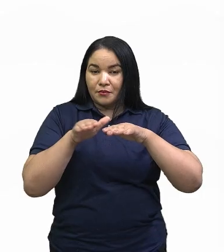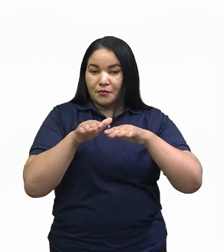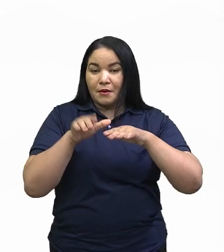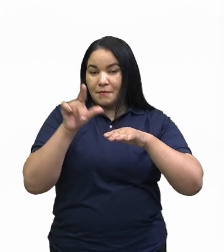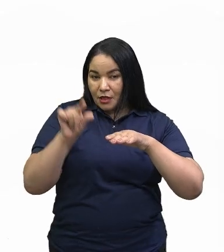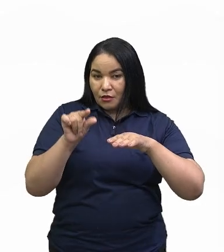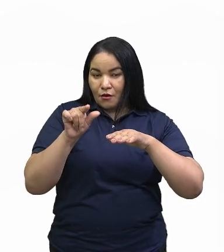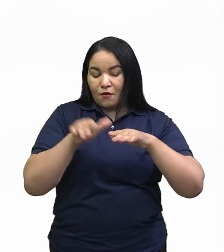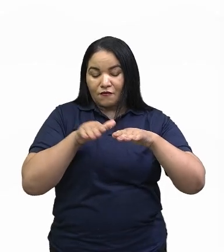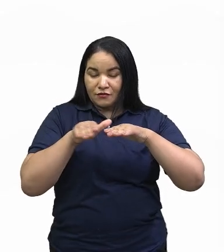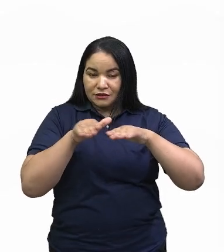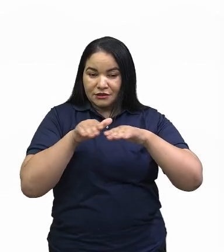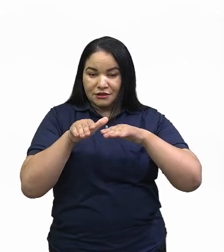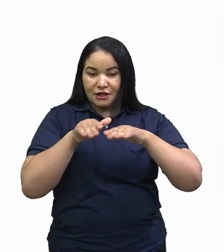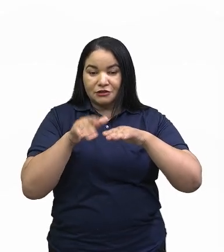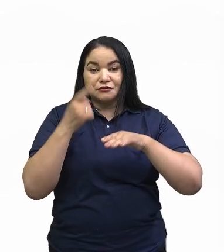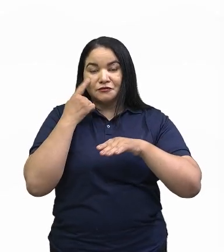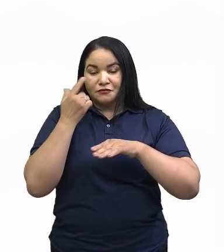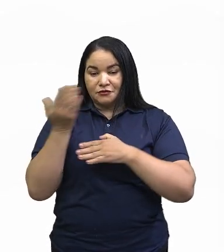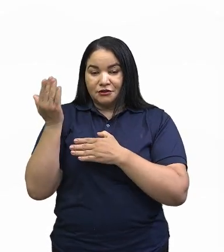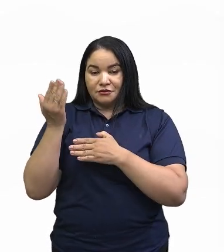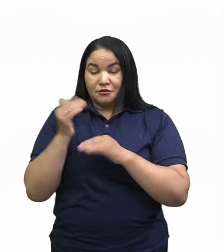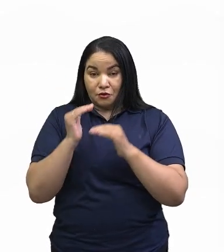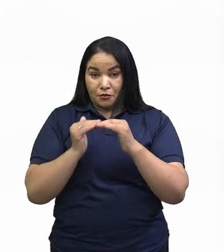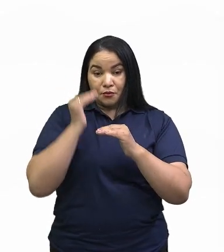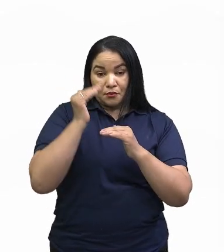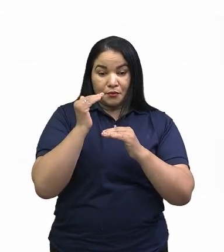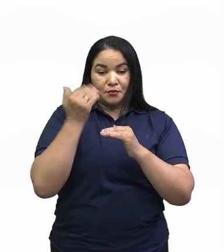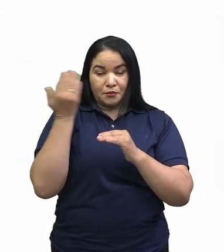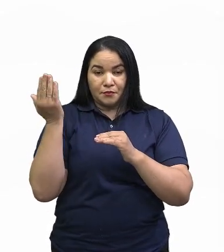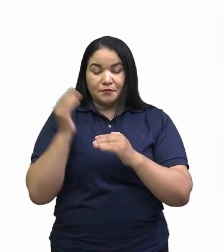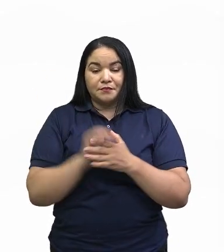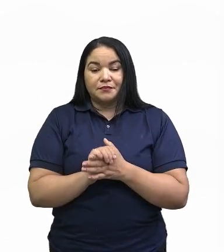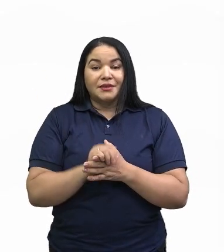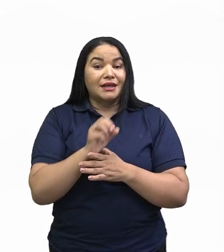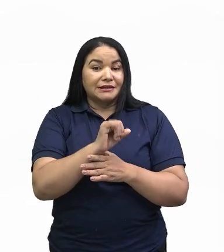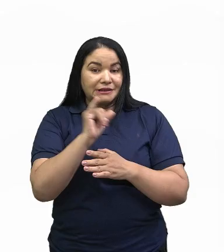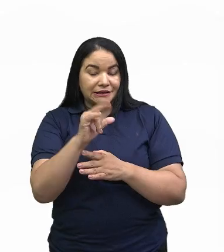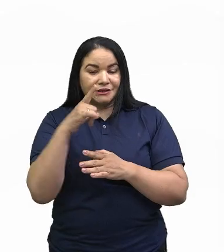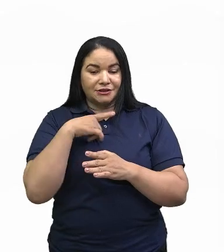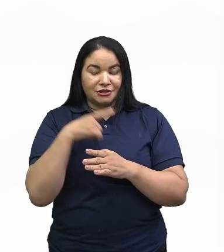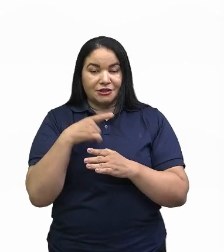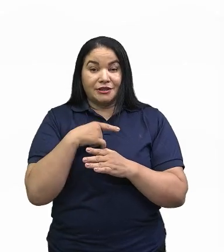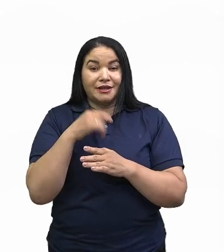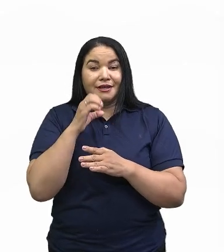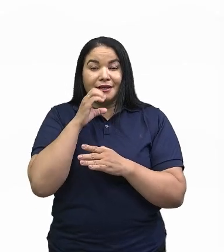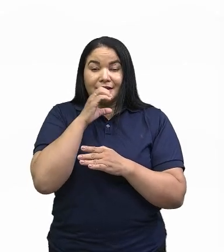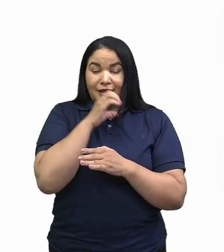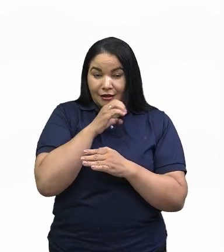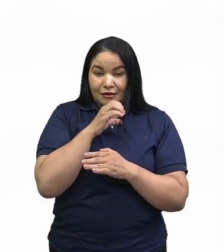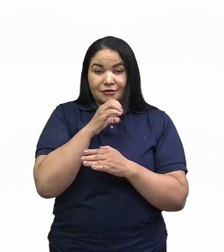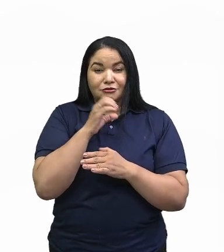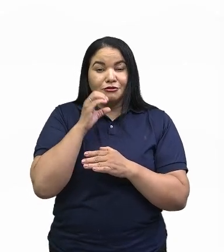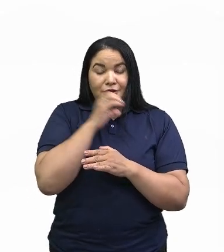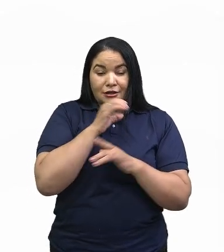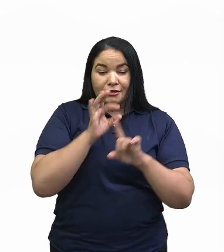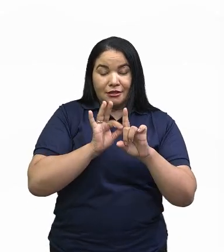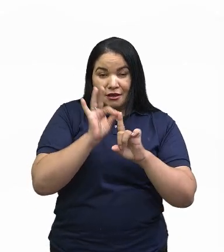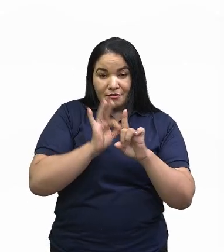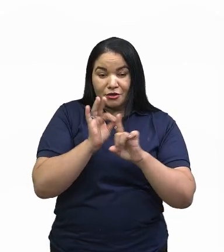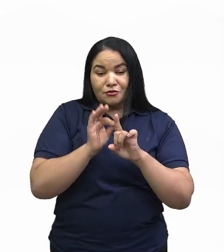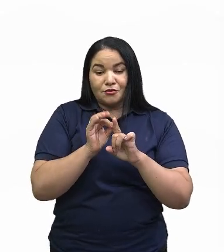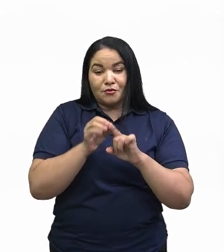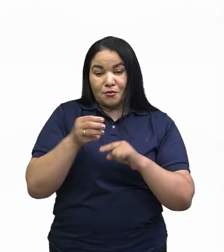como você tem aí nessa primeira imagem. Quando eu tiver com uma temperatura muito alta aí no